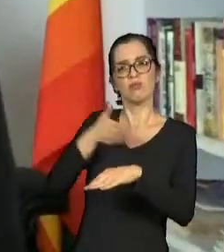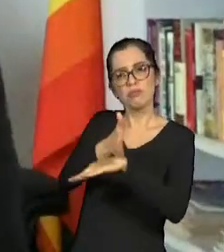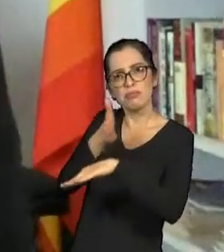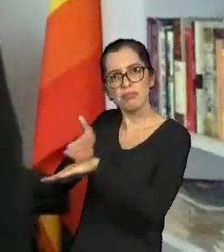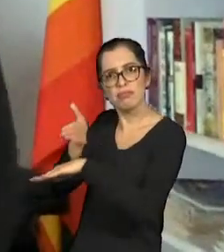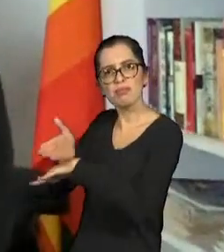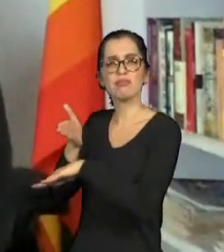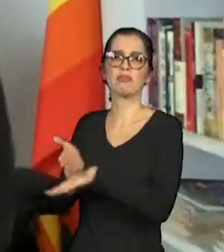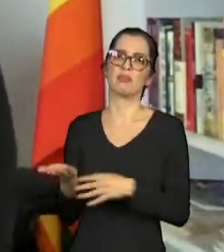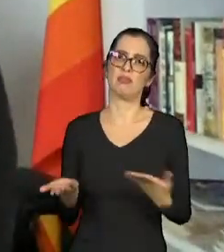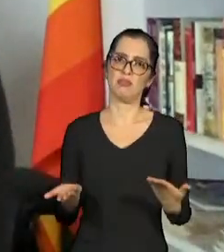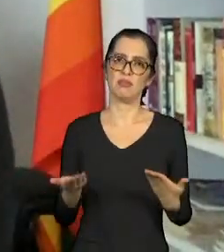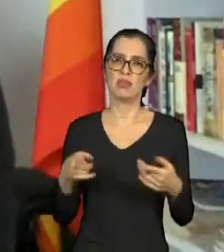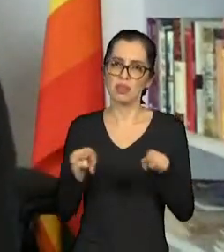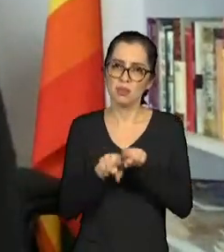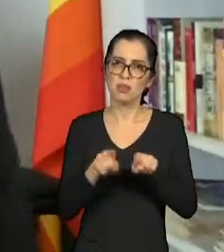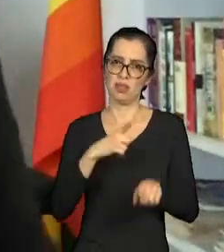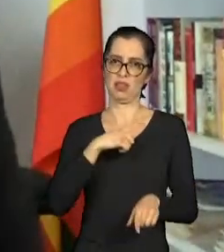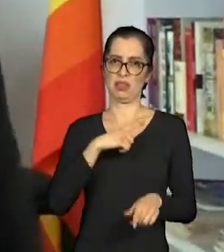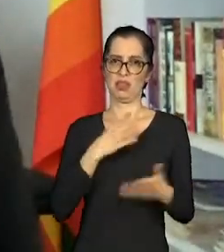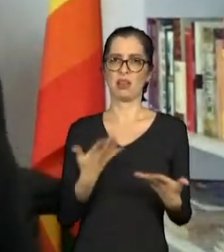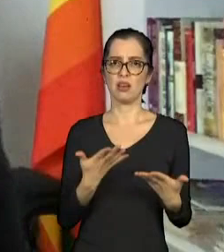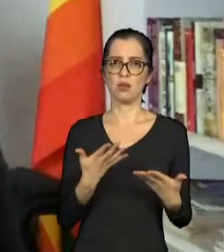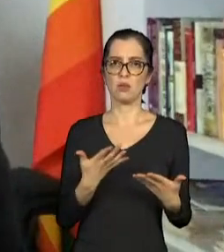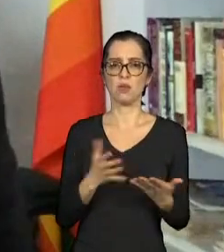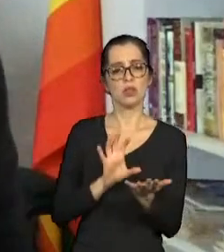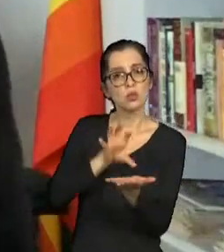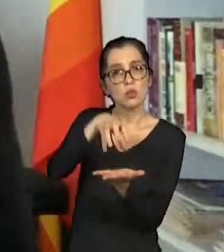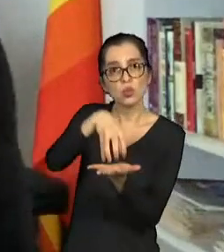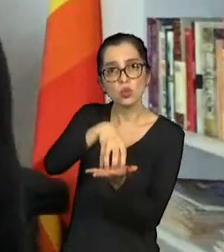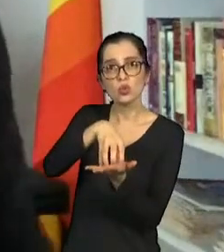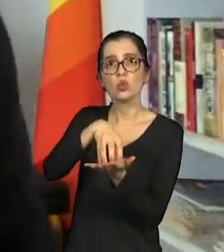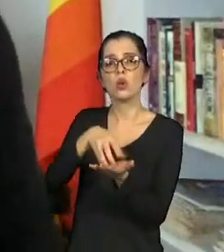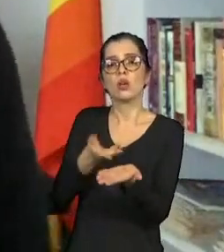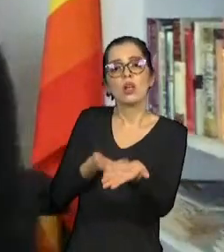proporcional e equânime as relações de poder e os recursos da sociedade?